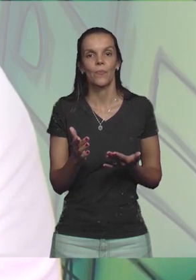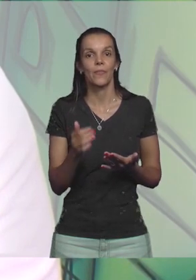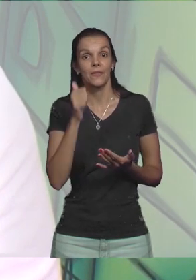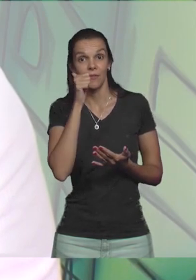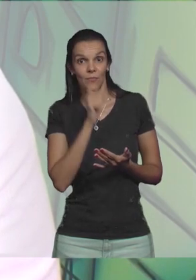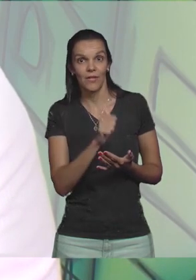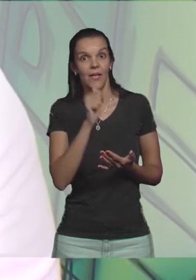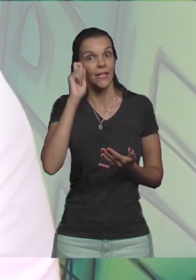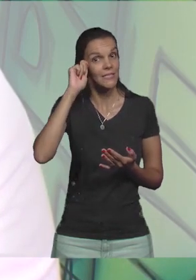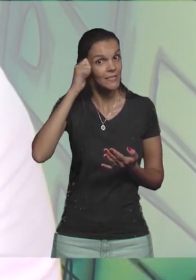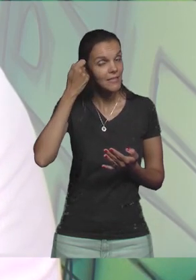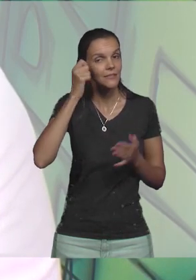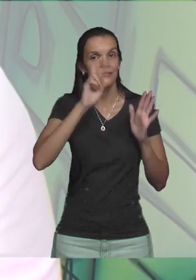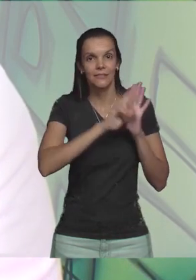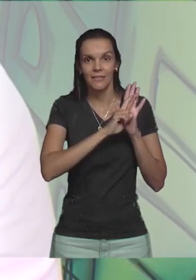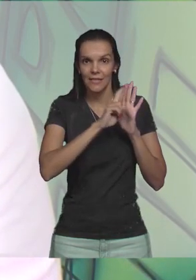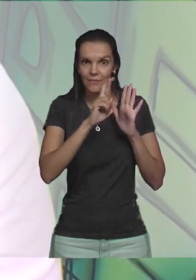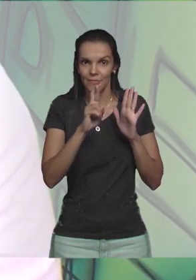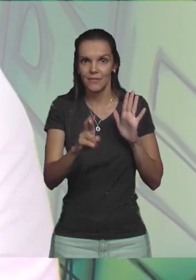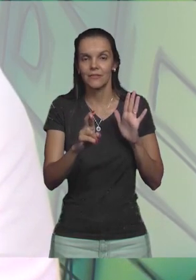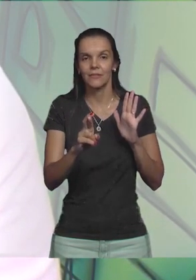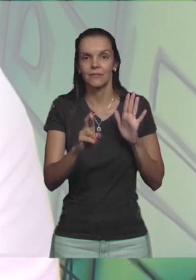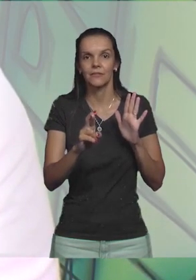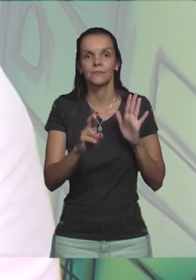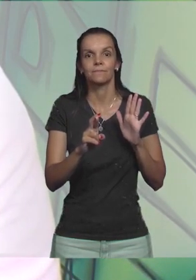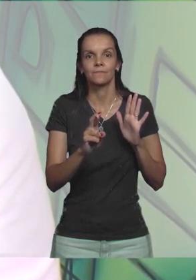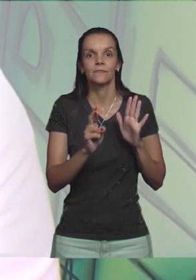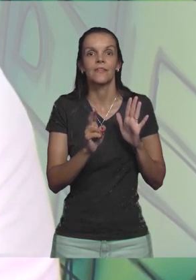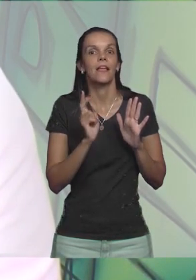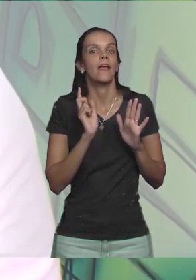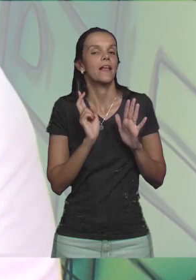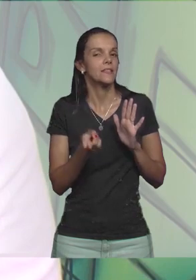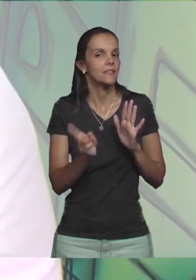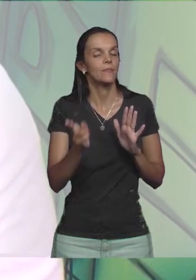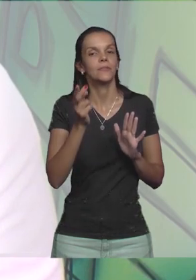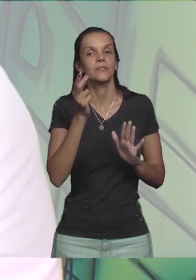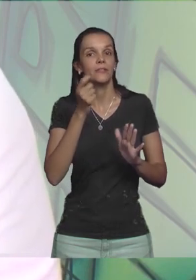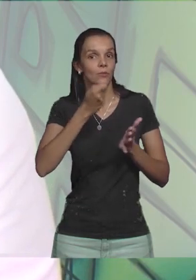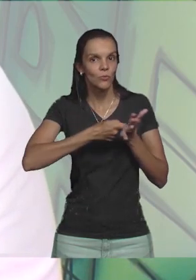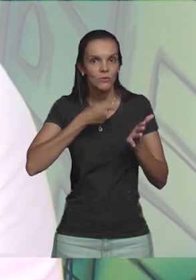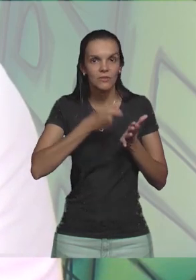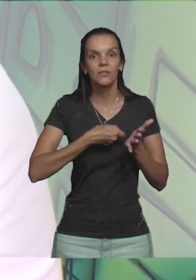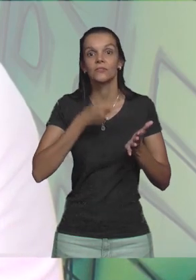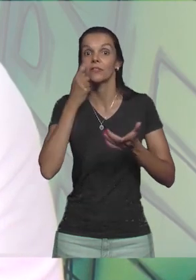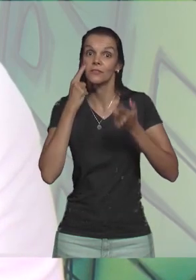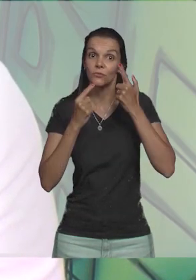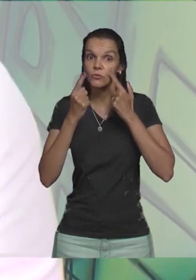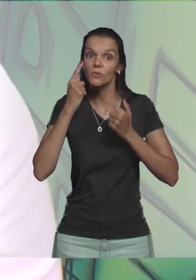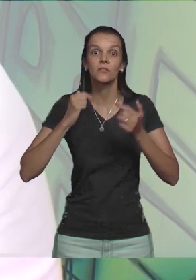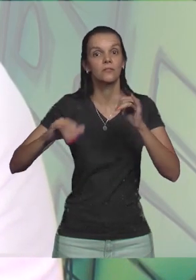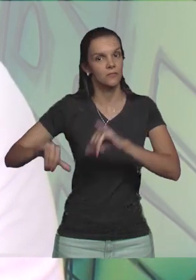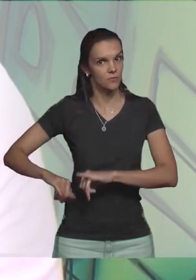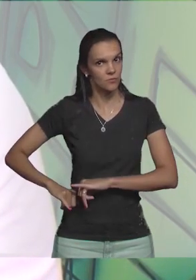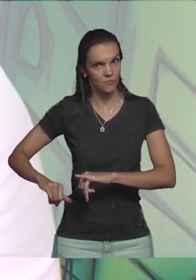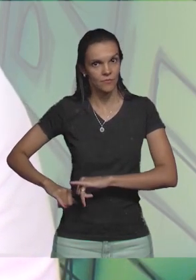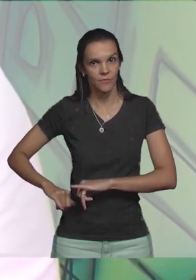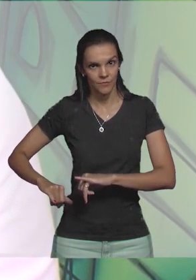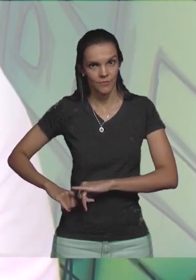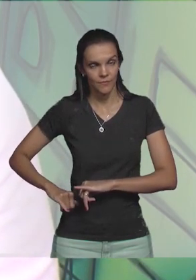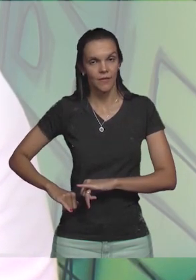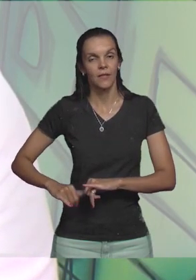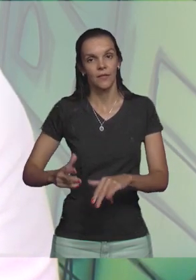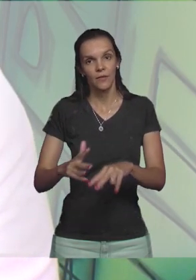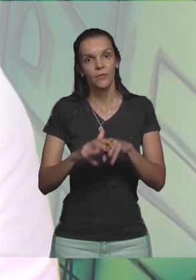grande, de mulheres negras, que representam uma boa parcela do país, elas estão chorando, elas que estão na luta, elas estão sofrendo em virtude